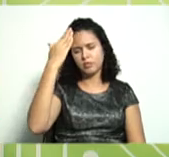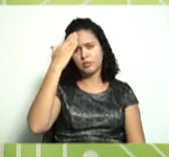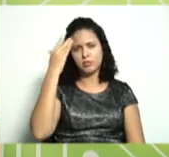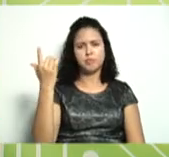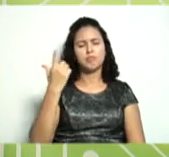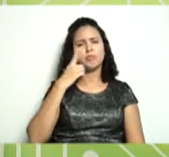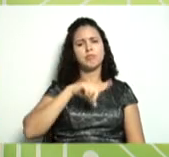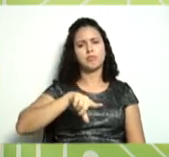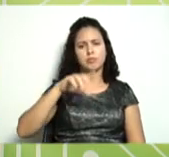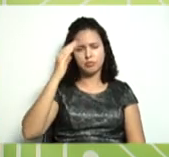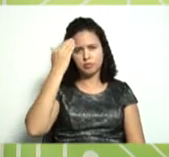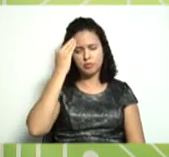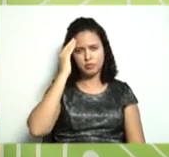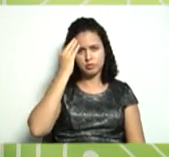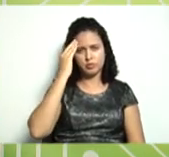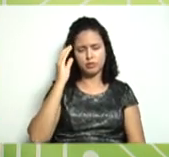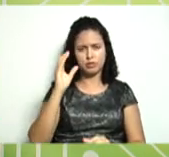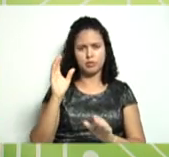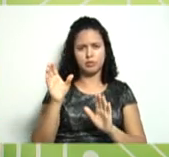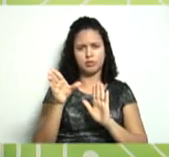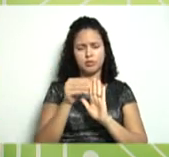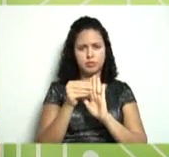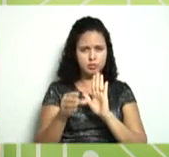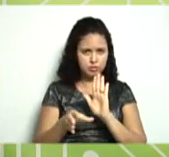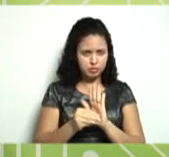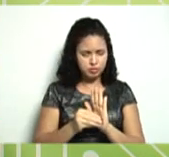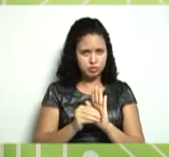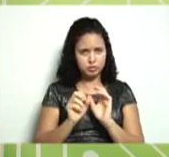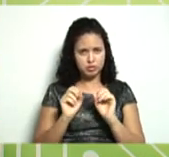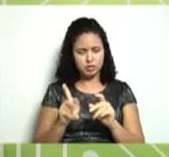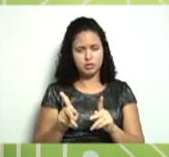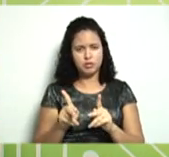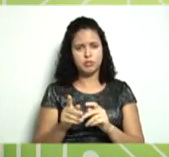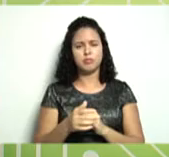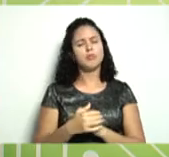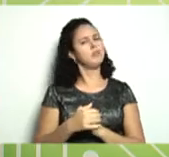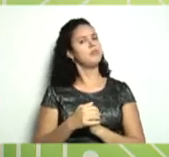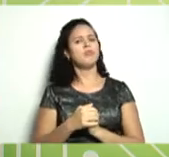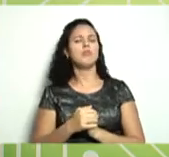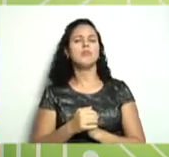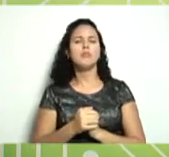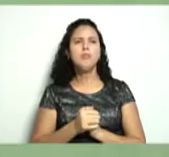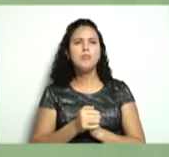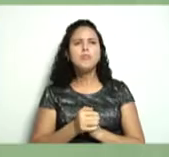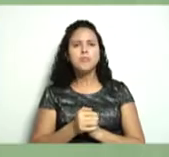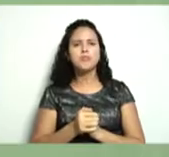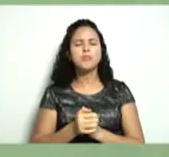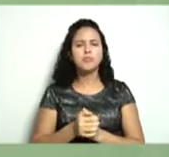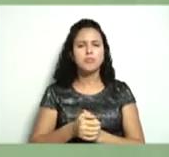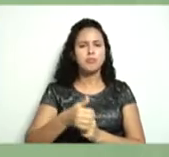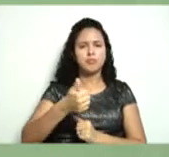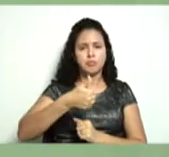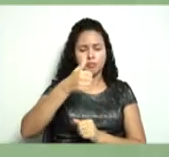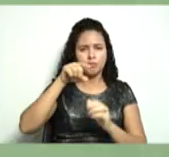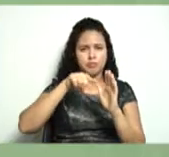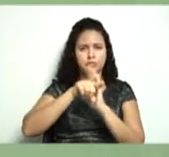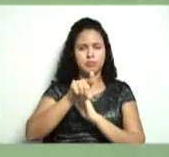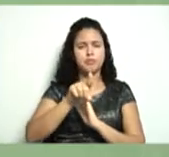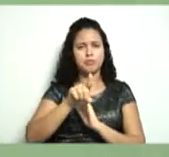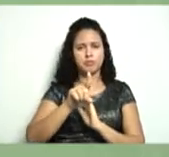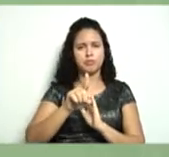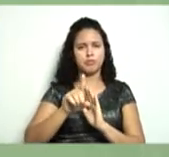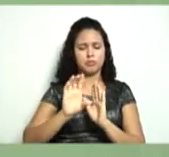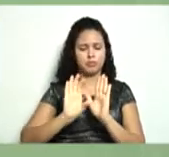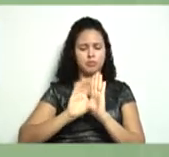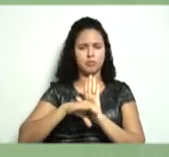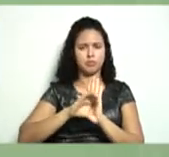estão conseguindo entender o conteúdo. Ok, pessoal? E a primeira questão é para que seja